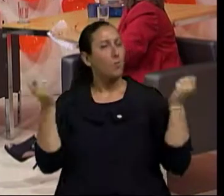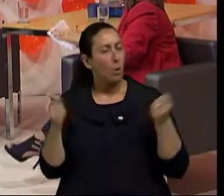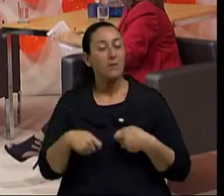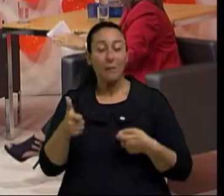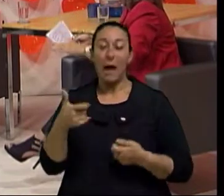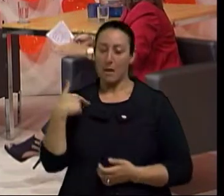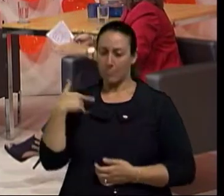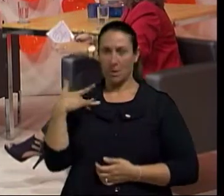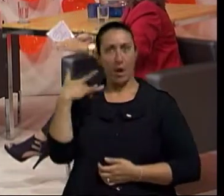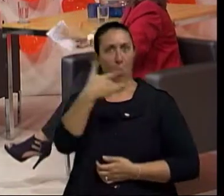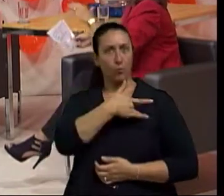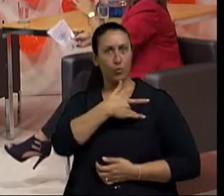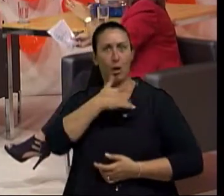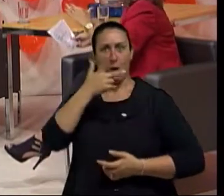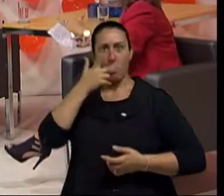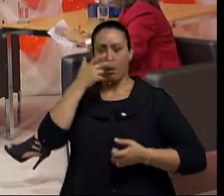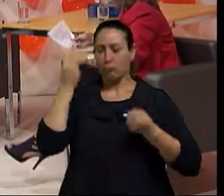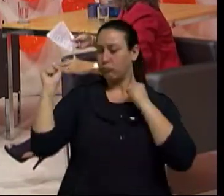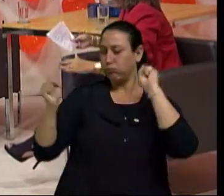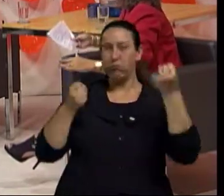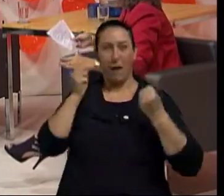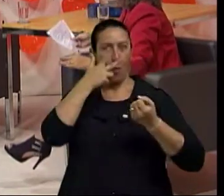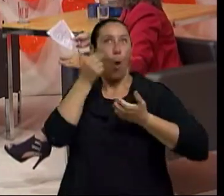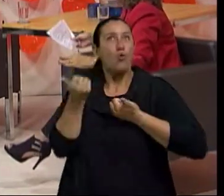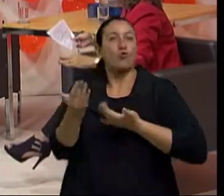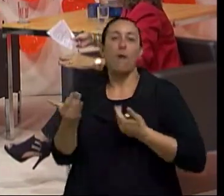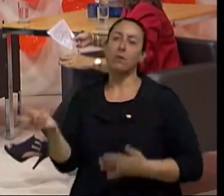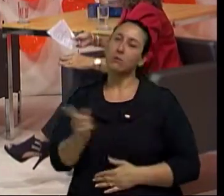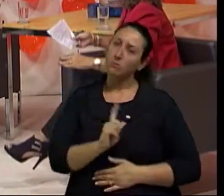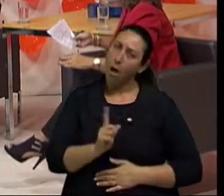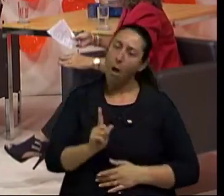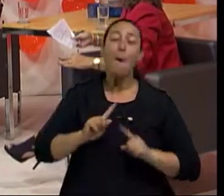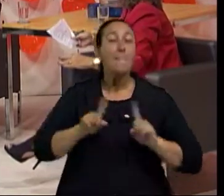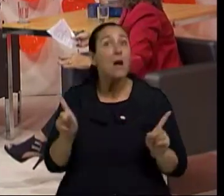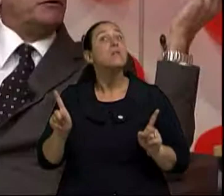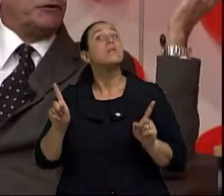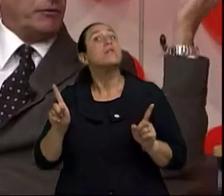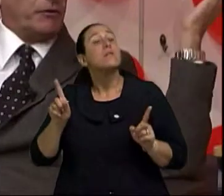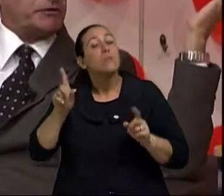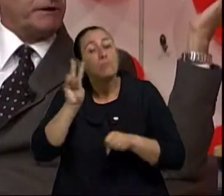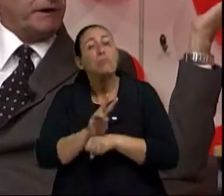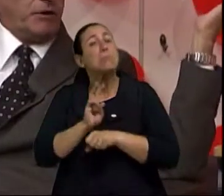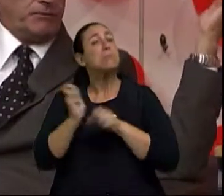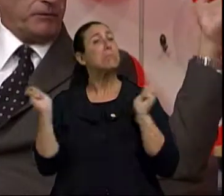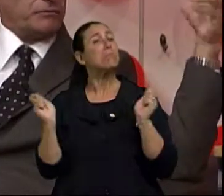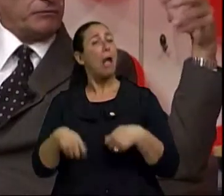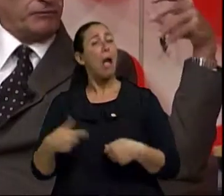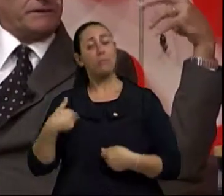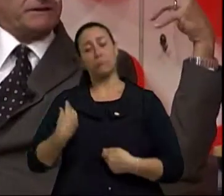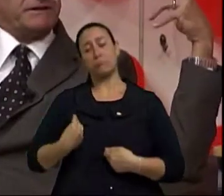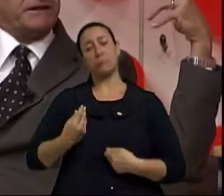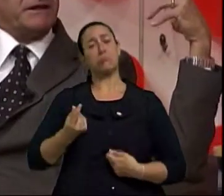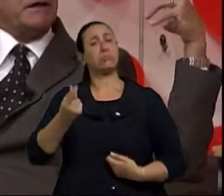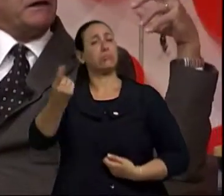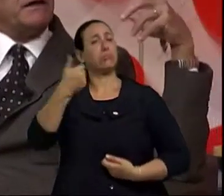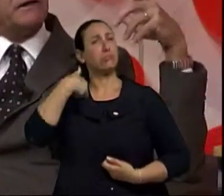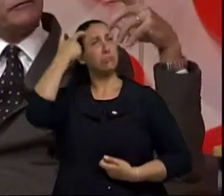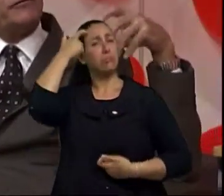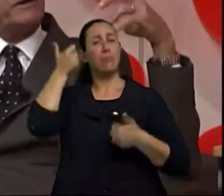algumas, claro, energias, algumas potências, posso dizer isso? Perfeito. Mas o que isso, e o que eu posso? Eu posso, vamos dizer